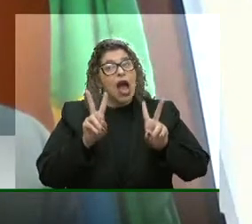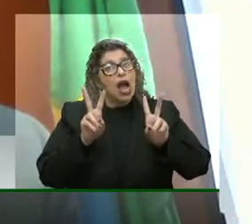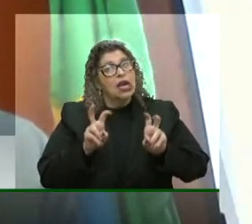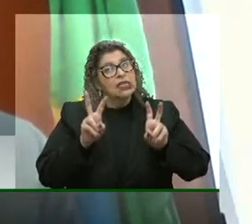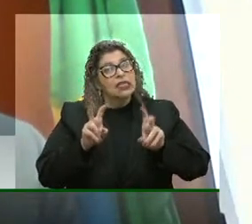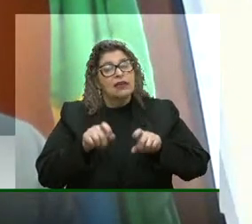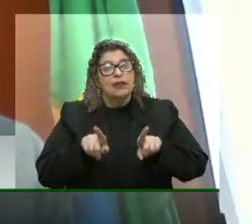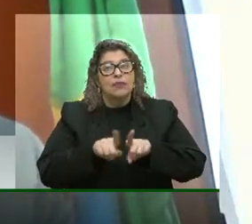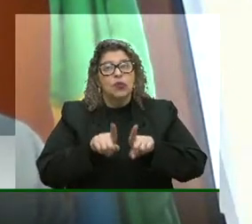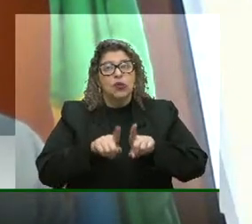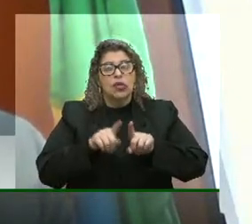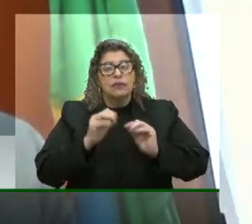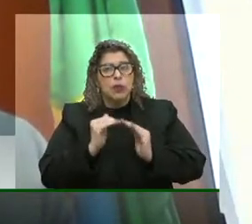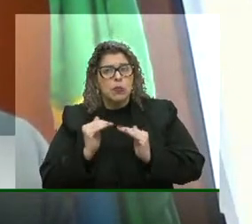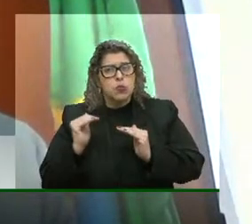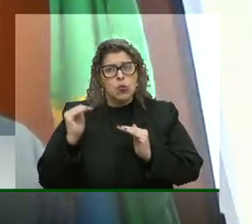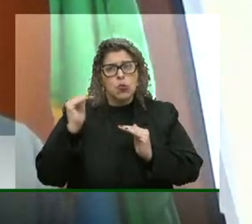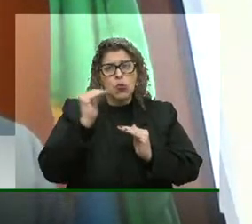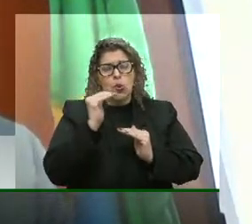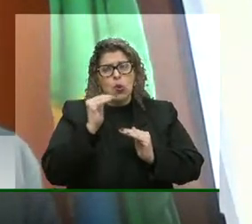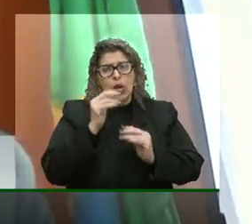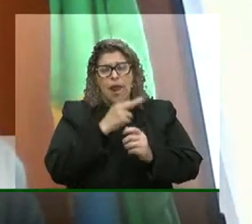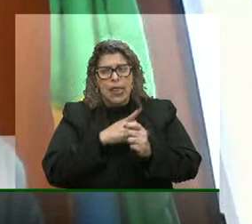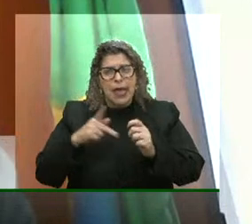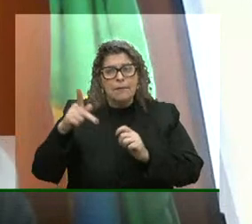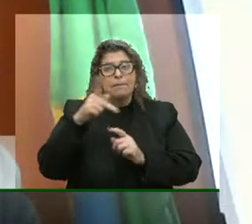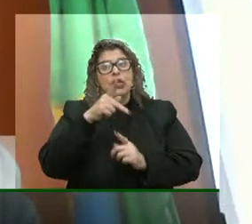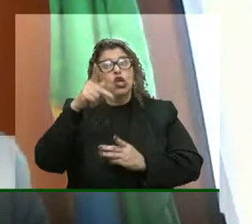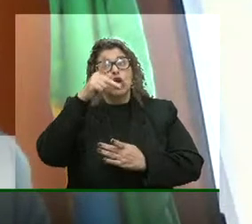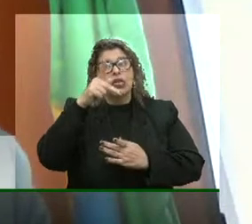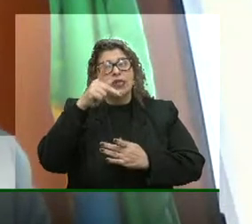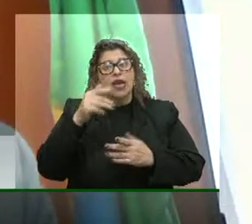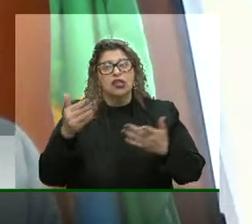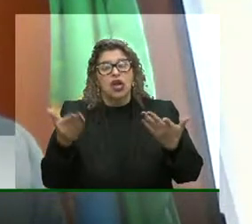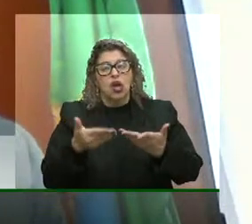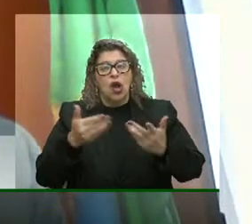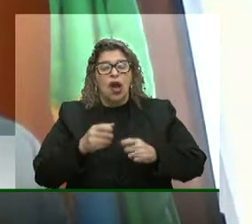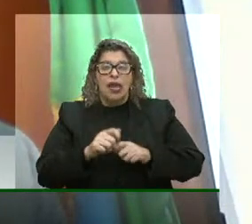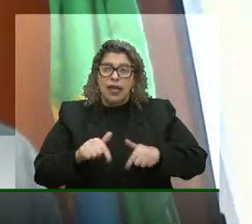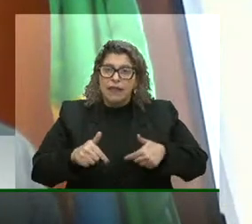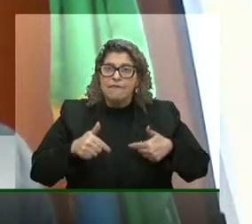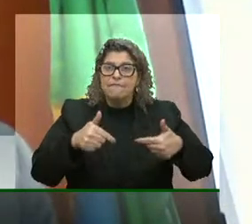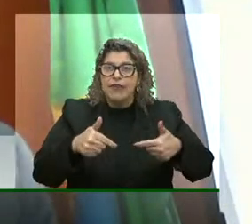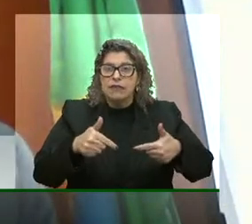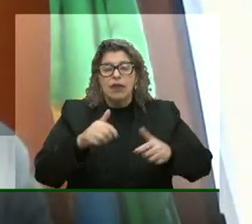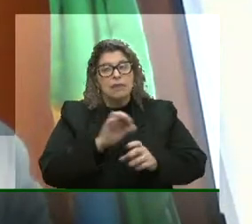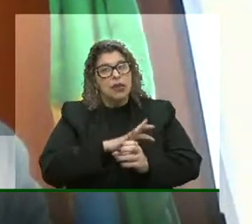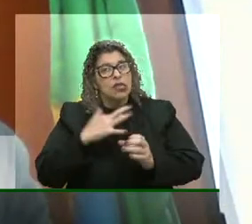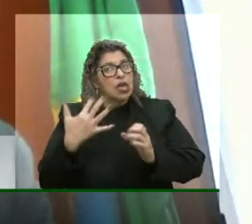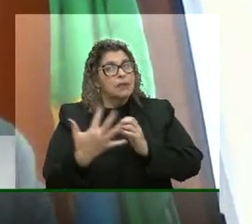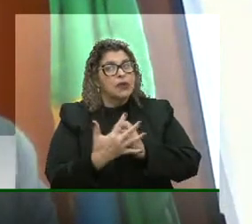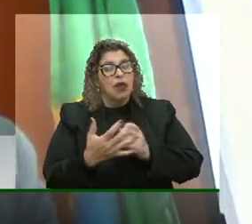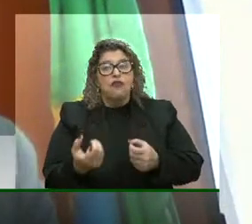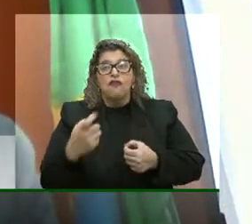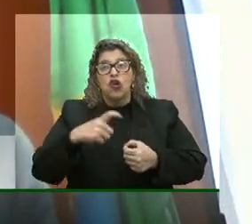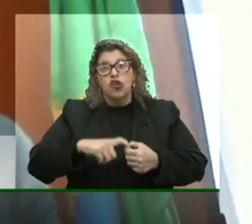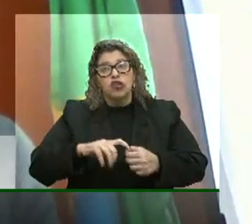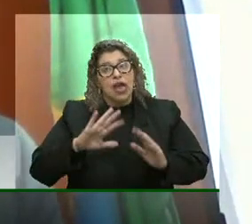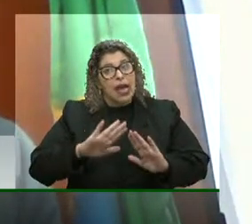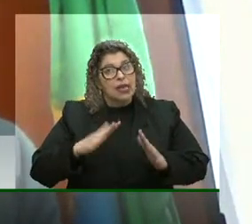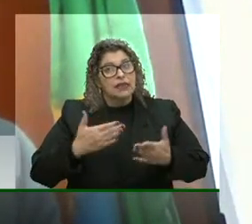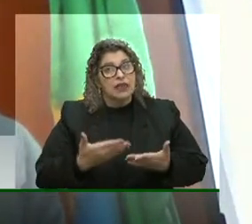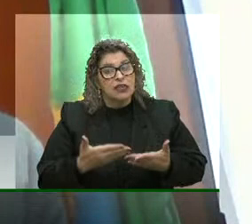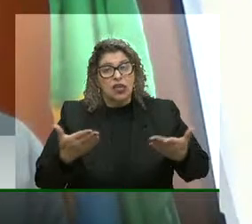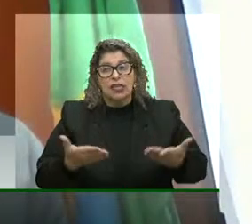que deveria estar no topo das prioridades dessa Assembleia Legislativa no enfrentamento à pandemia. O retorno às atividades